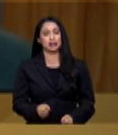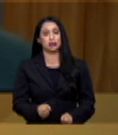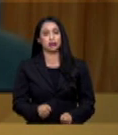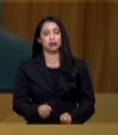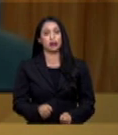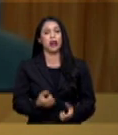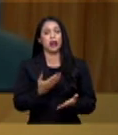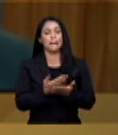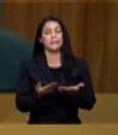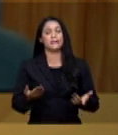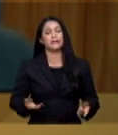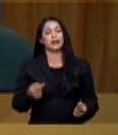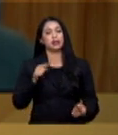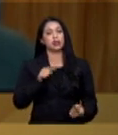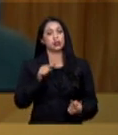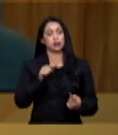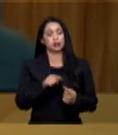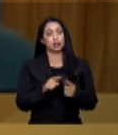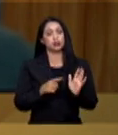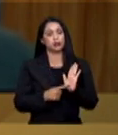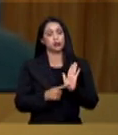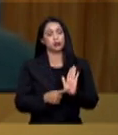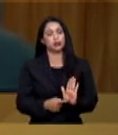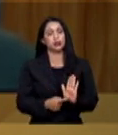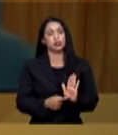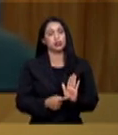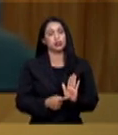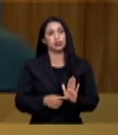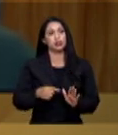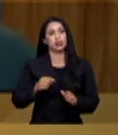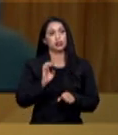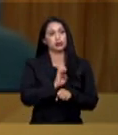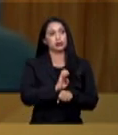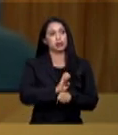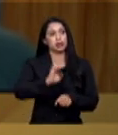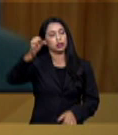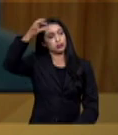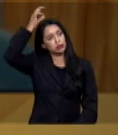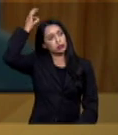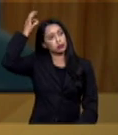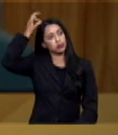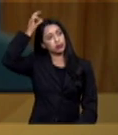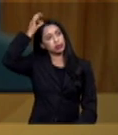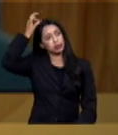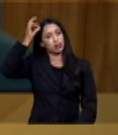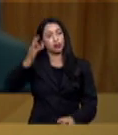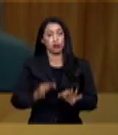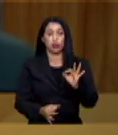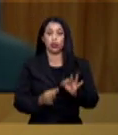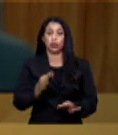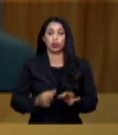de perda de objeto que foi apresentada pelo Estado do Espírito Santo e julgando